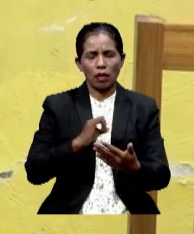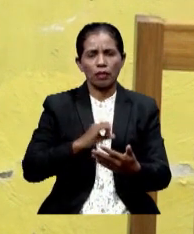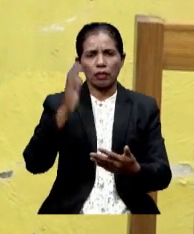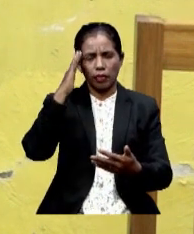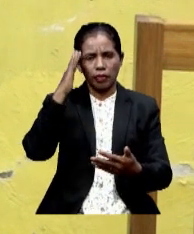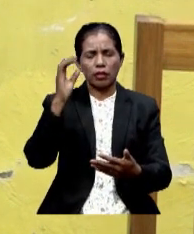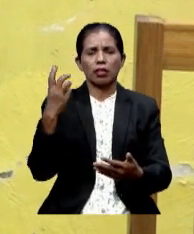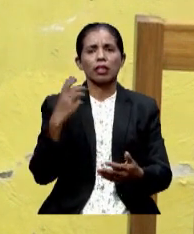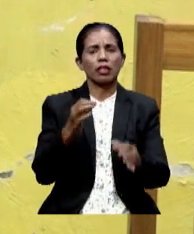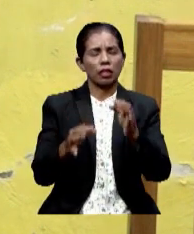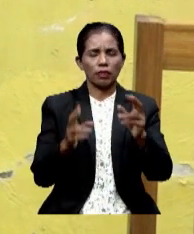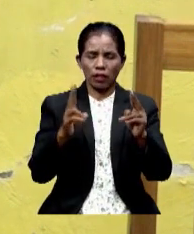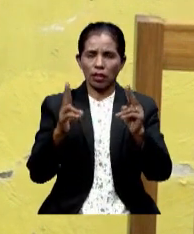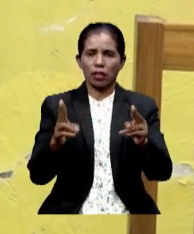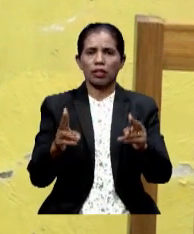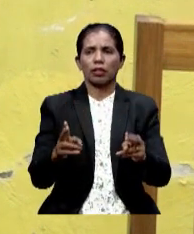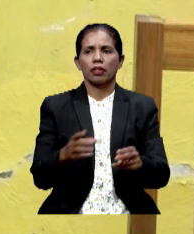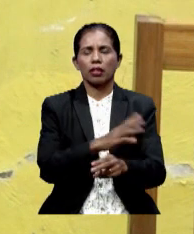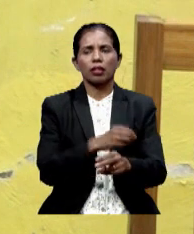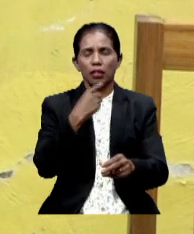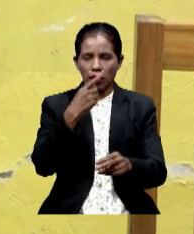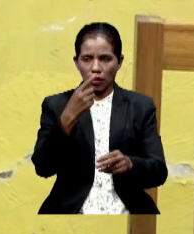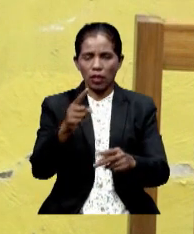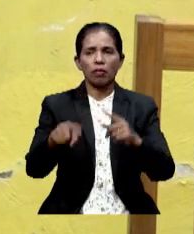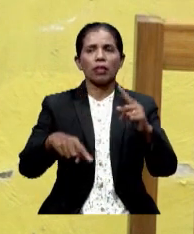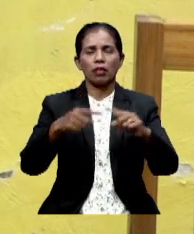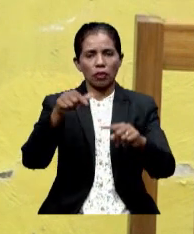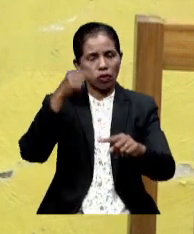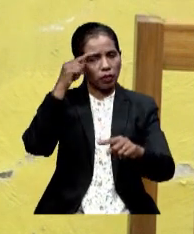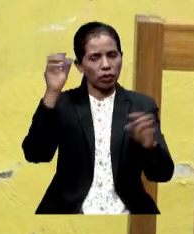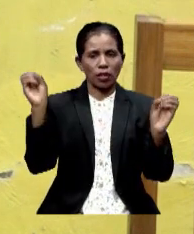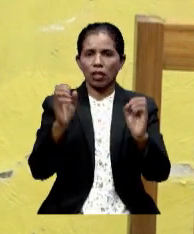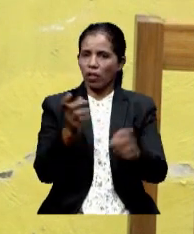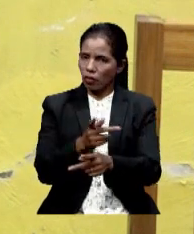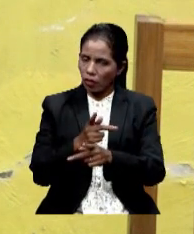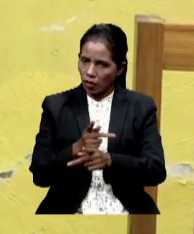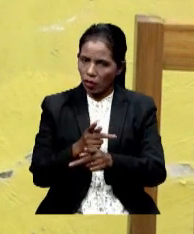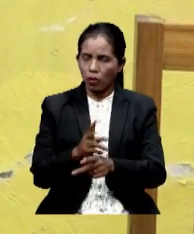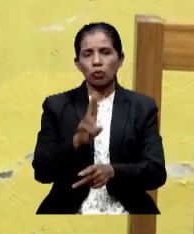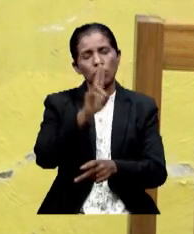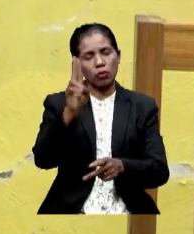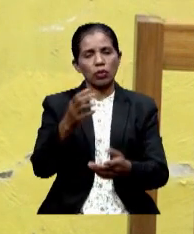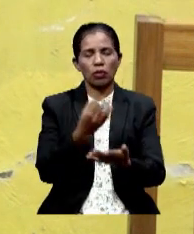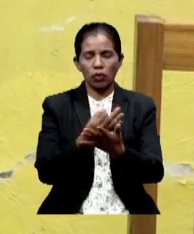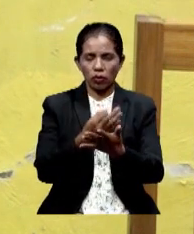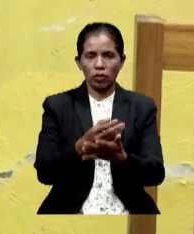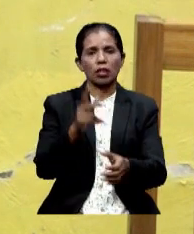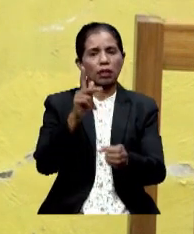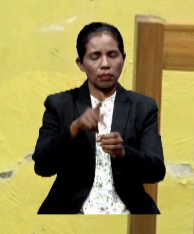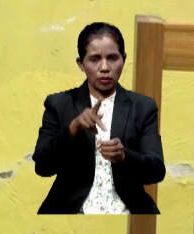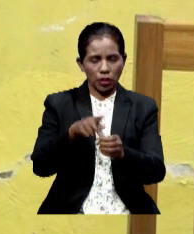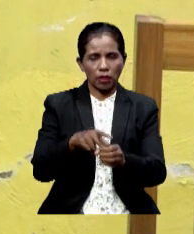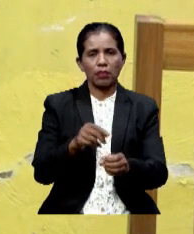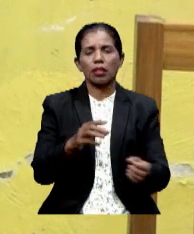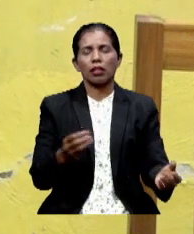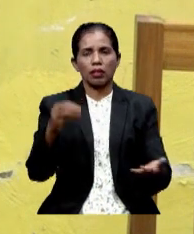mas que lá isso nessa expert se menciona mas bem rira governo lá cuidado usa fundo único no limitado e deve investimento e deve